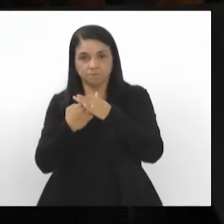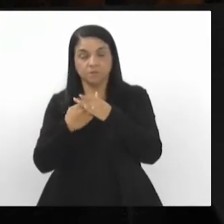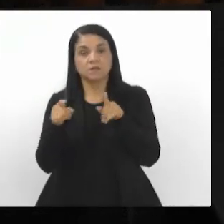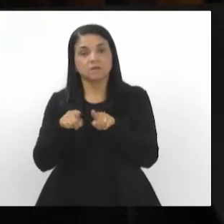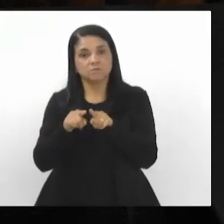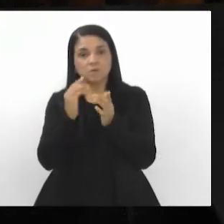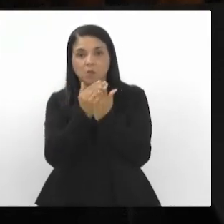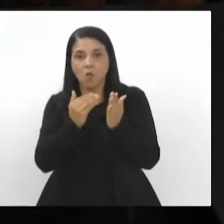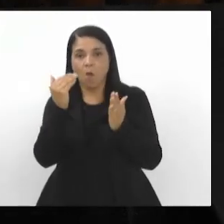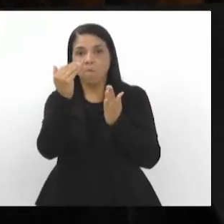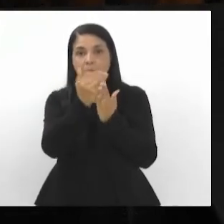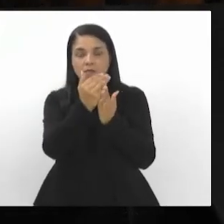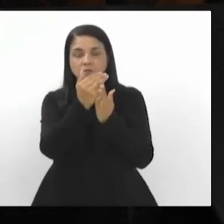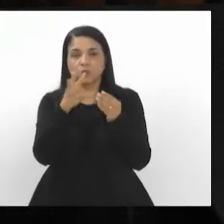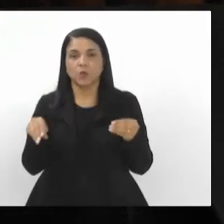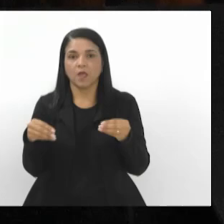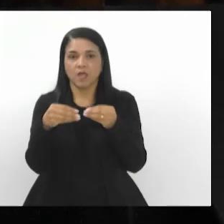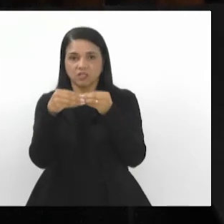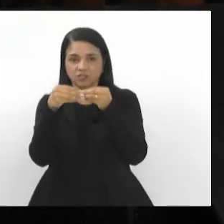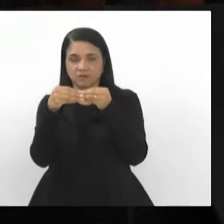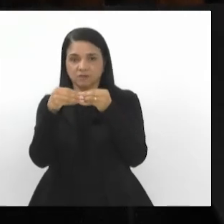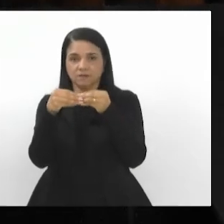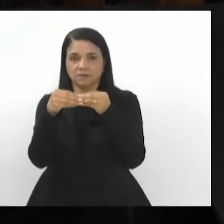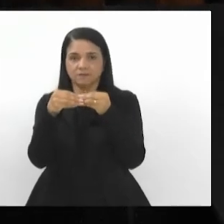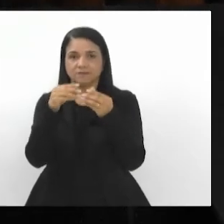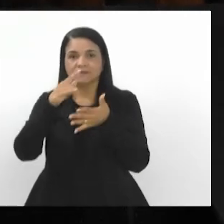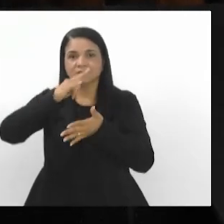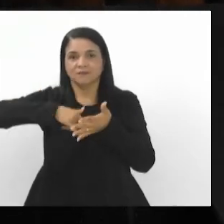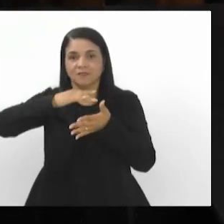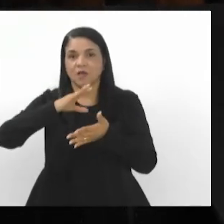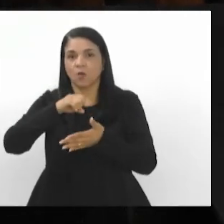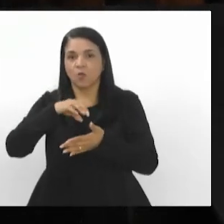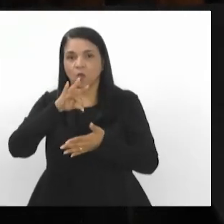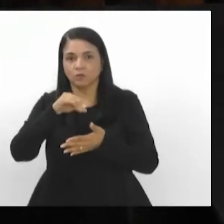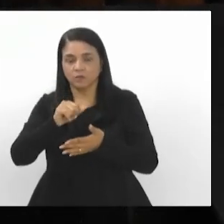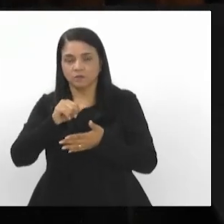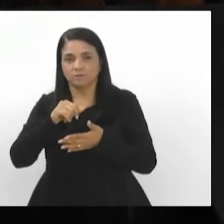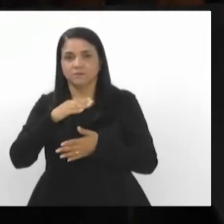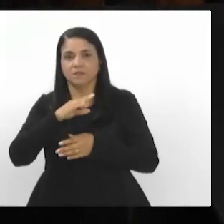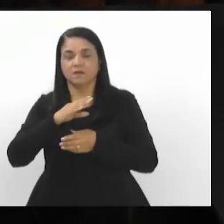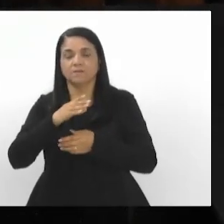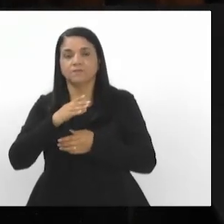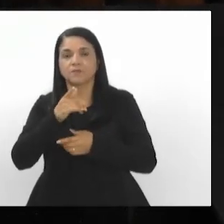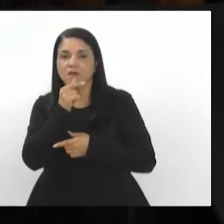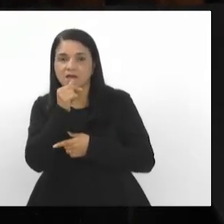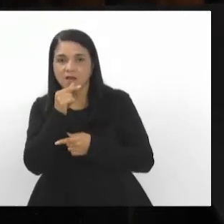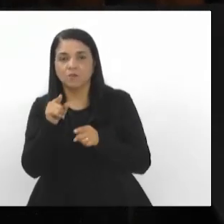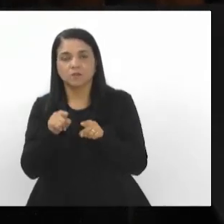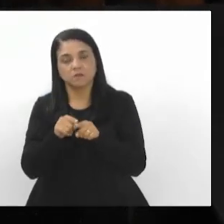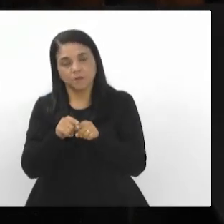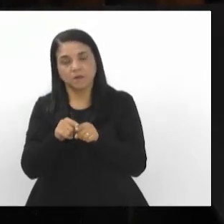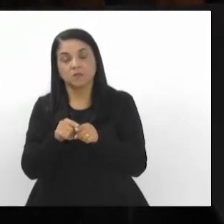aumento extra da tarifa para a população, ou seja, piorou, privatizou, piorou, o dinheiro